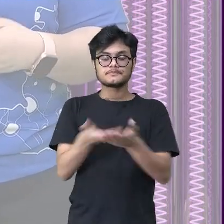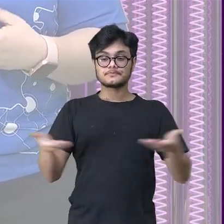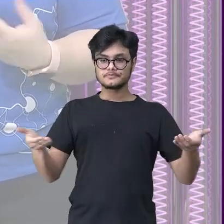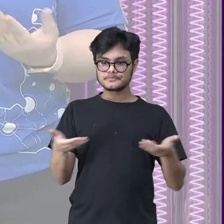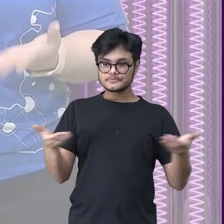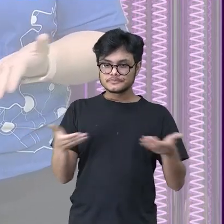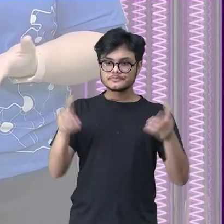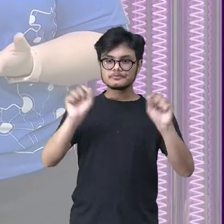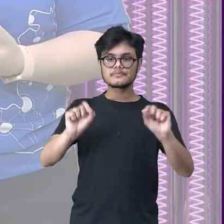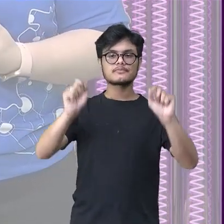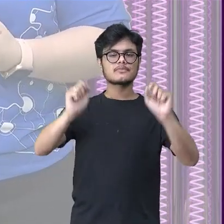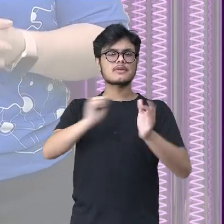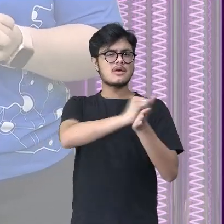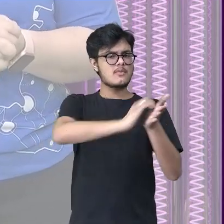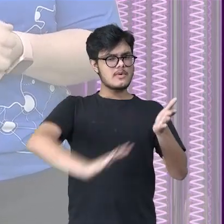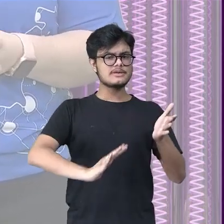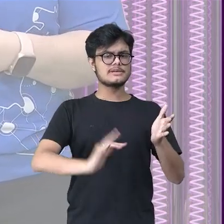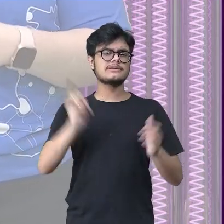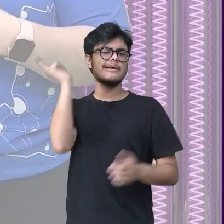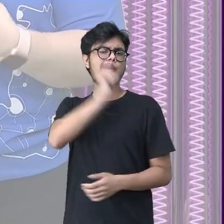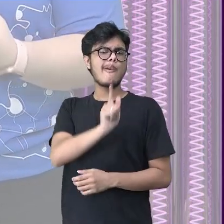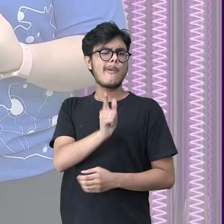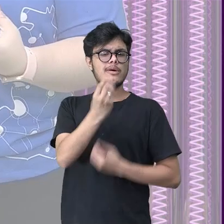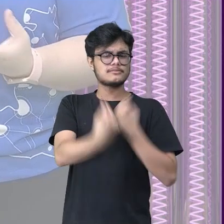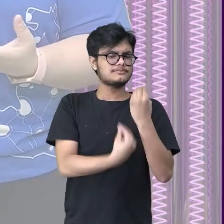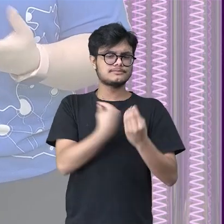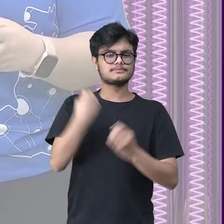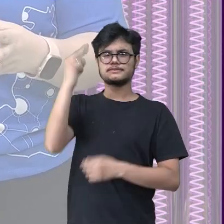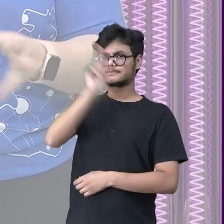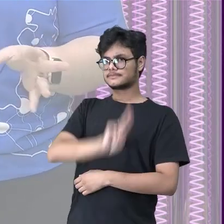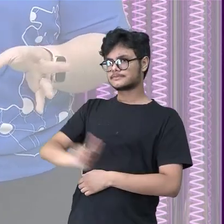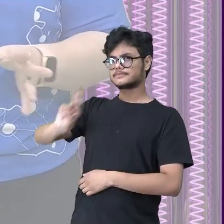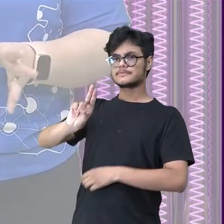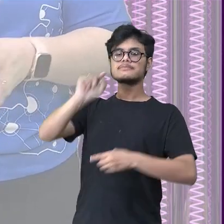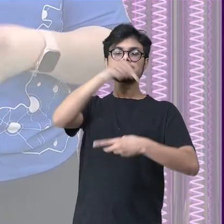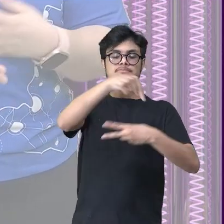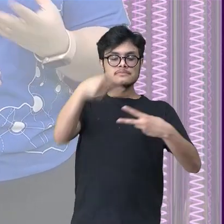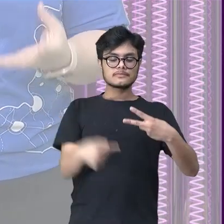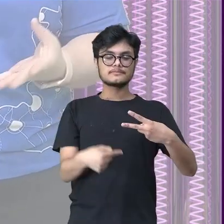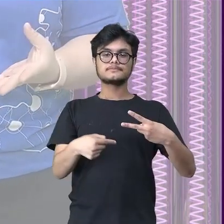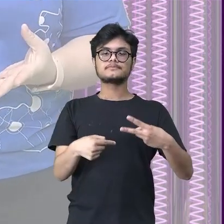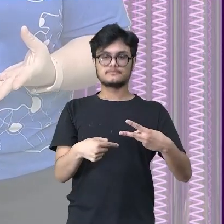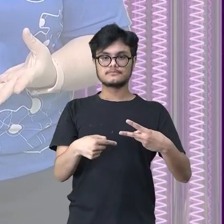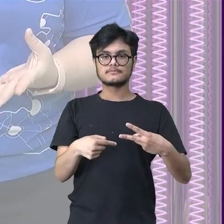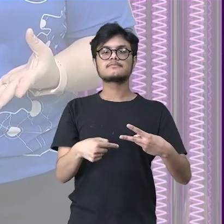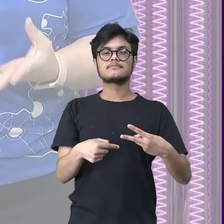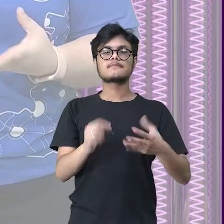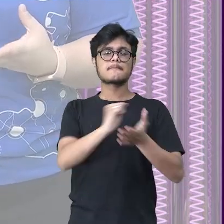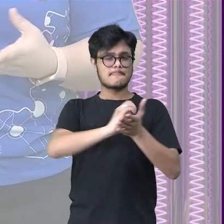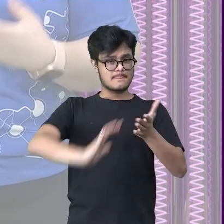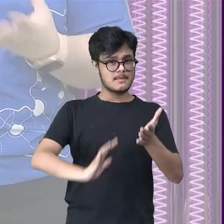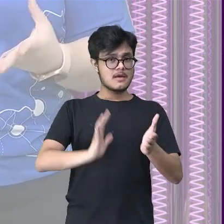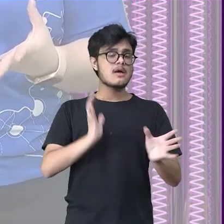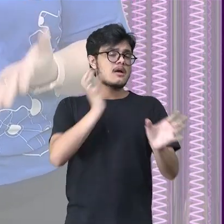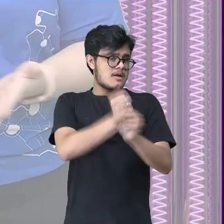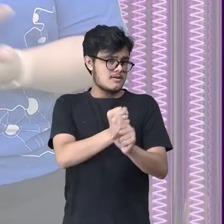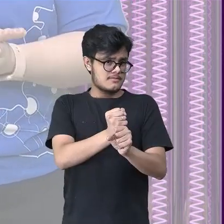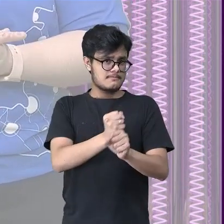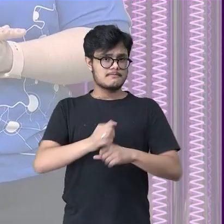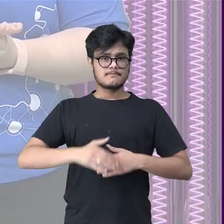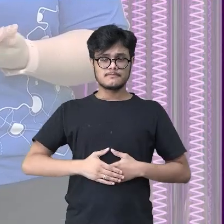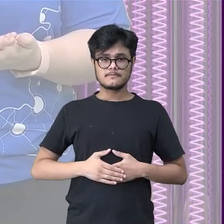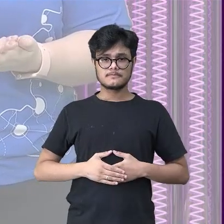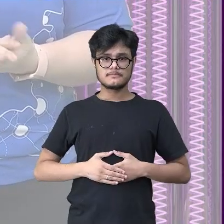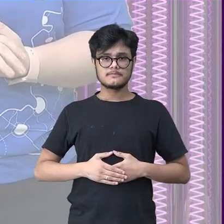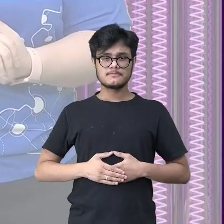vai fazer aí uns exemplos, né, de como a gente utiliza essas unidades de medida na resolução de problemas,